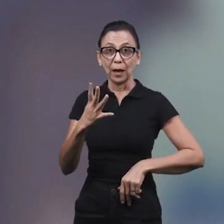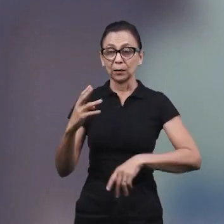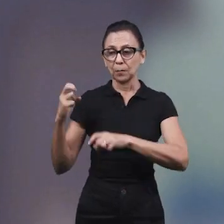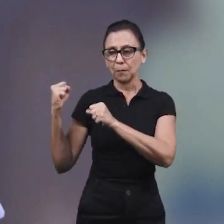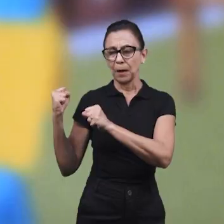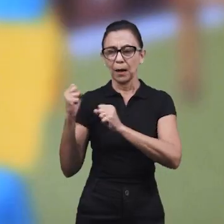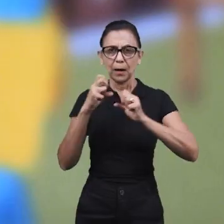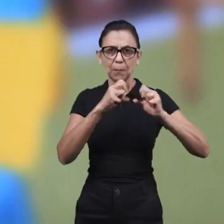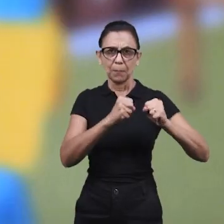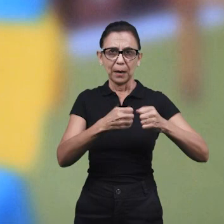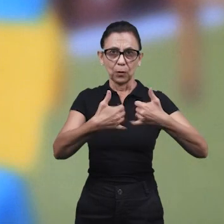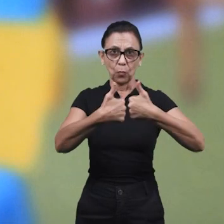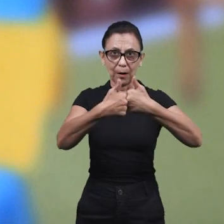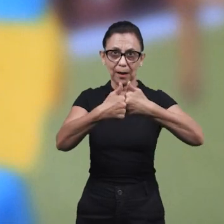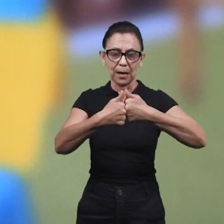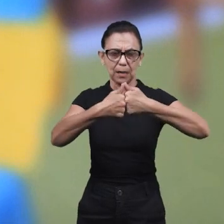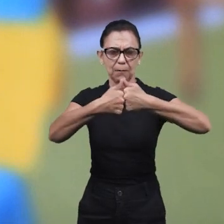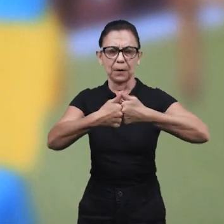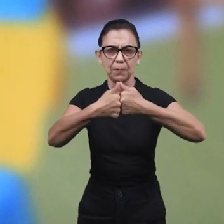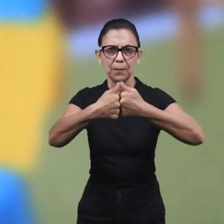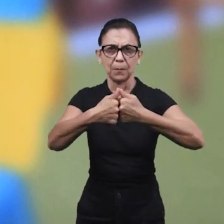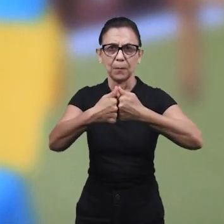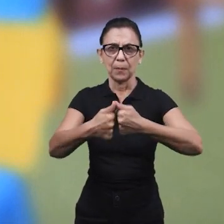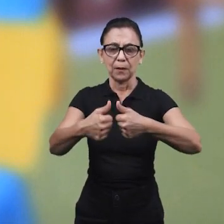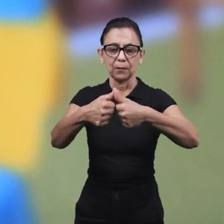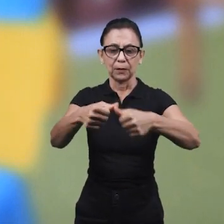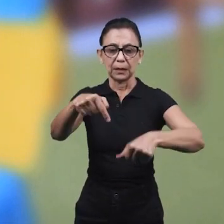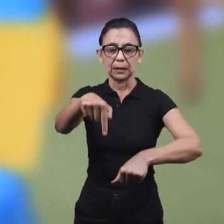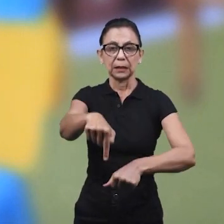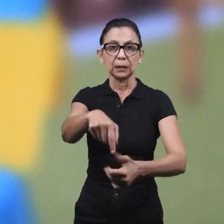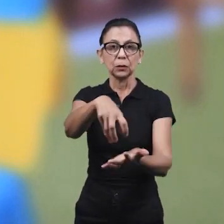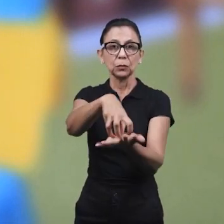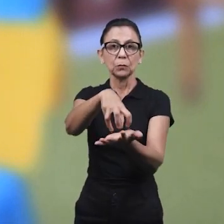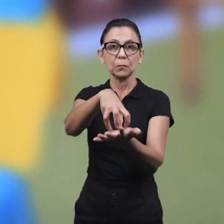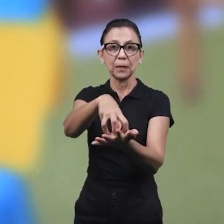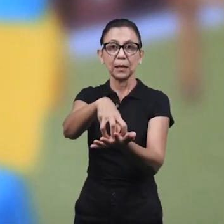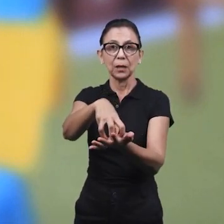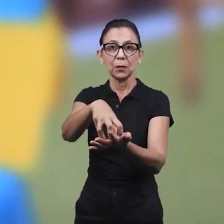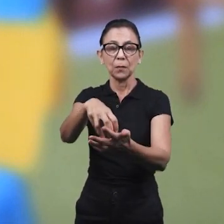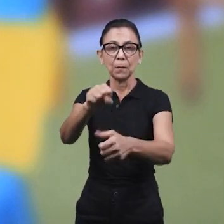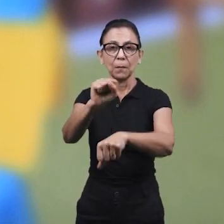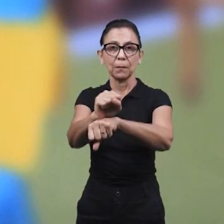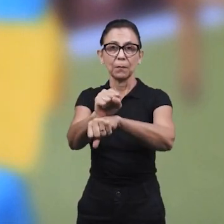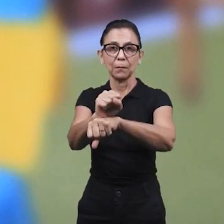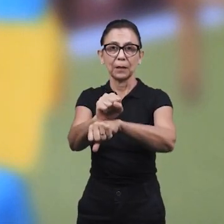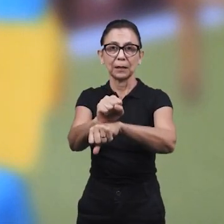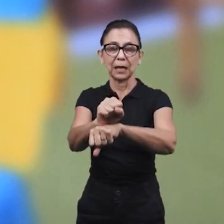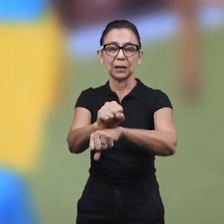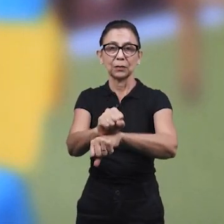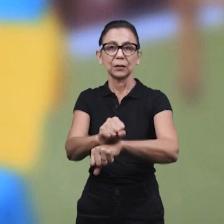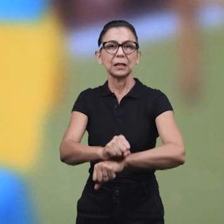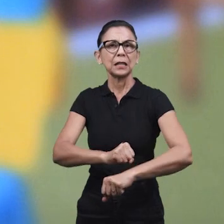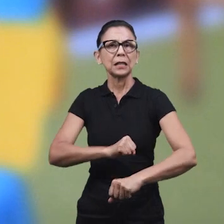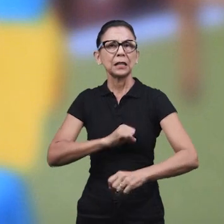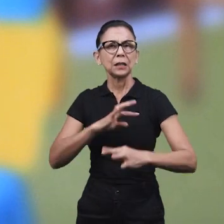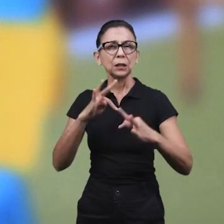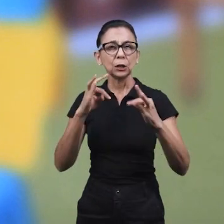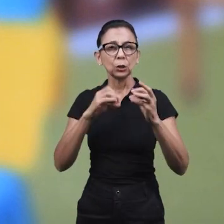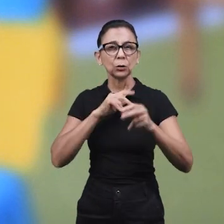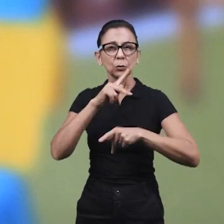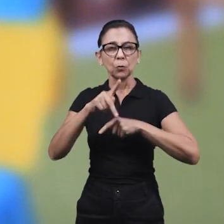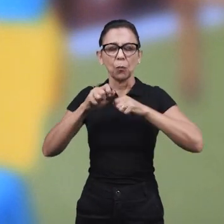seco. E o que nós aprendemos com essa passagem bíblica? Onde há